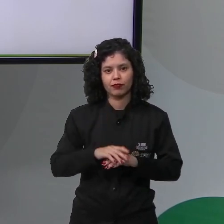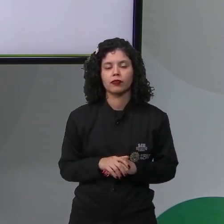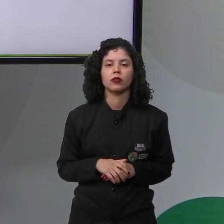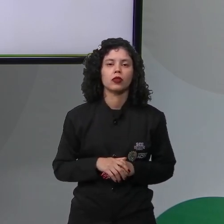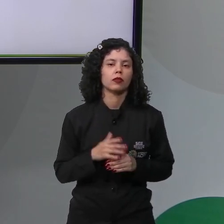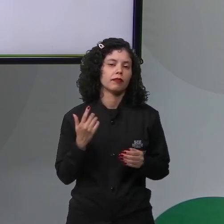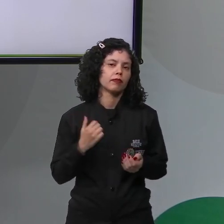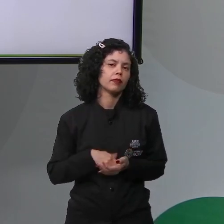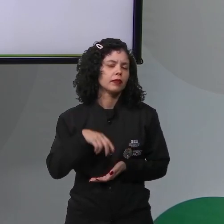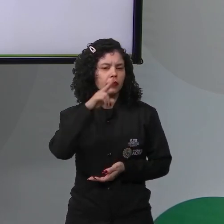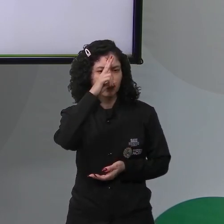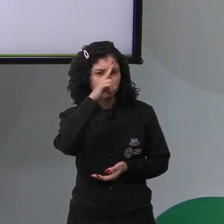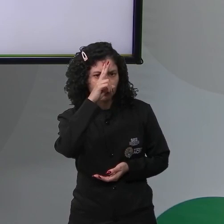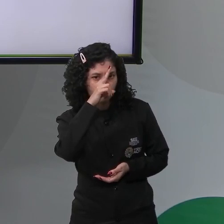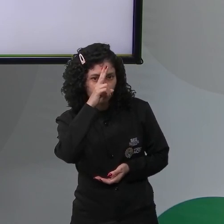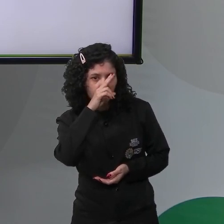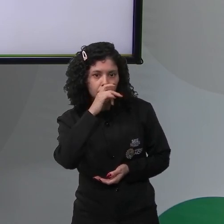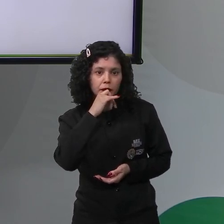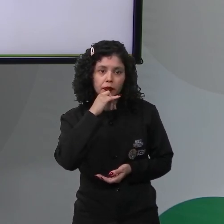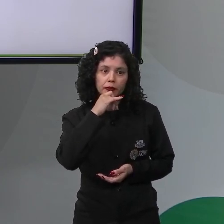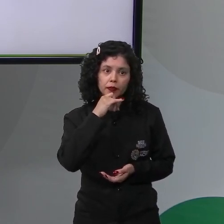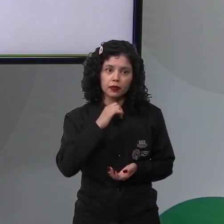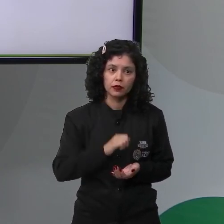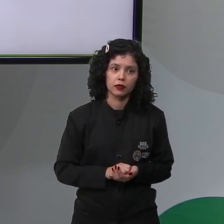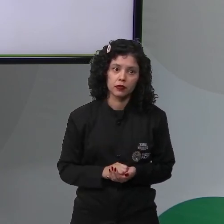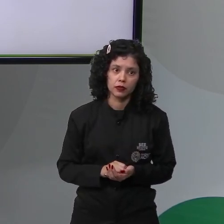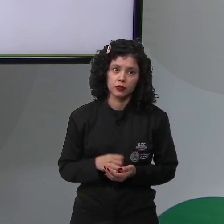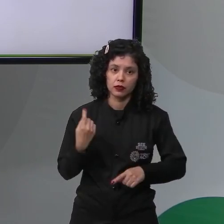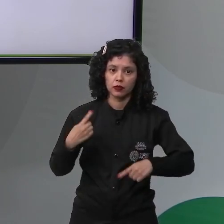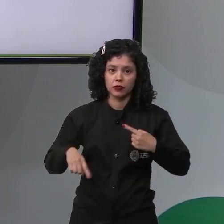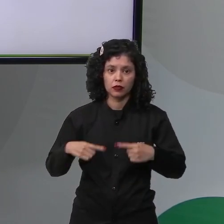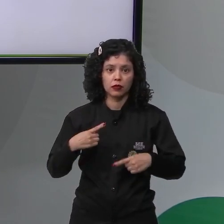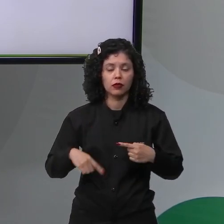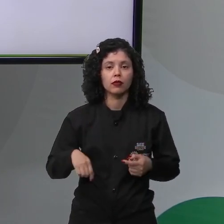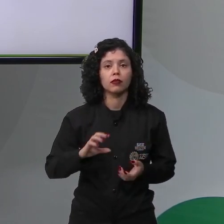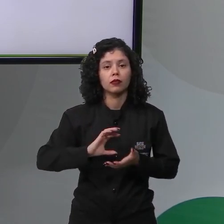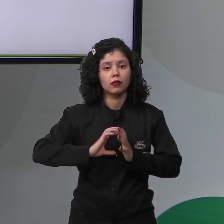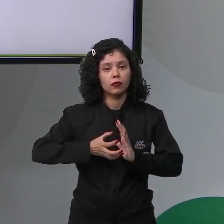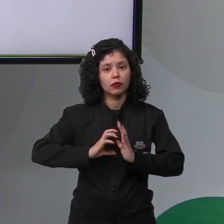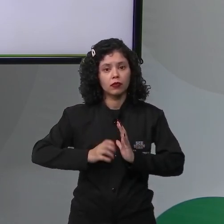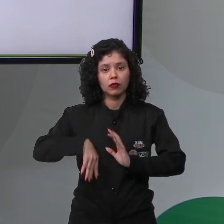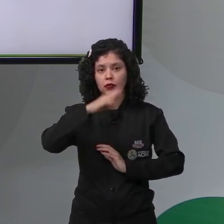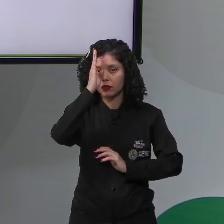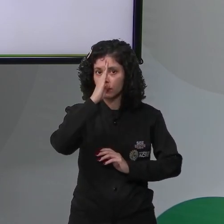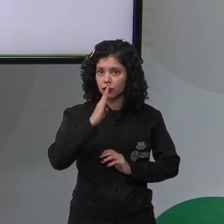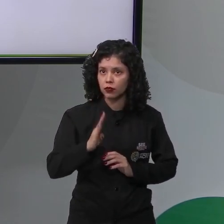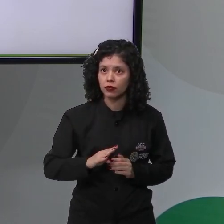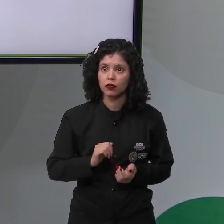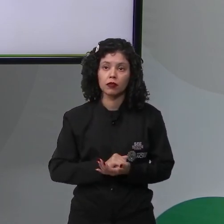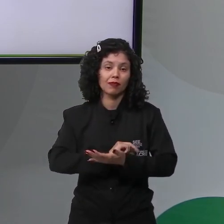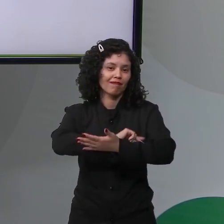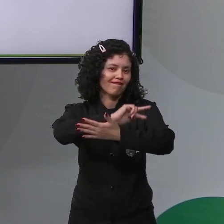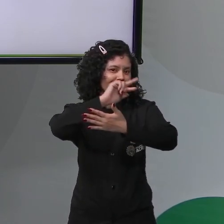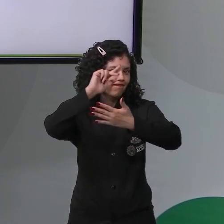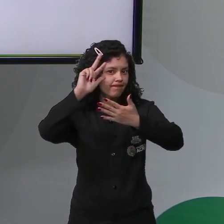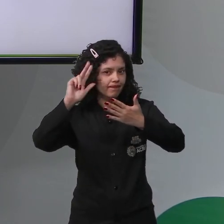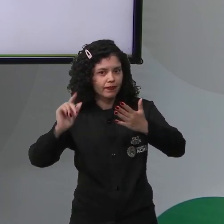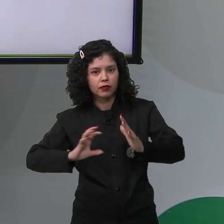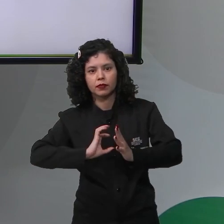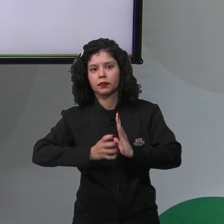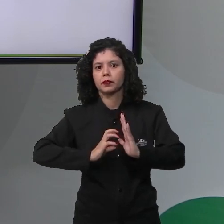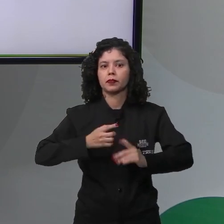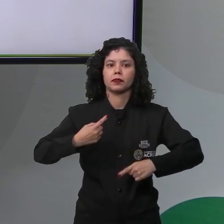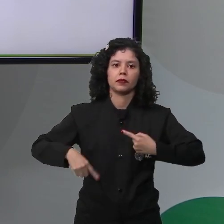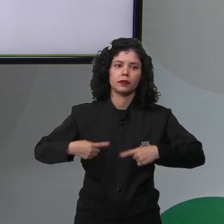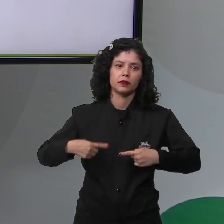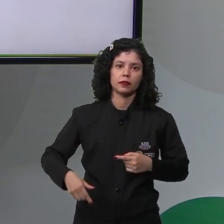nós levarmos em consideração, por exemplo, a questão da política partidária brasileira. Nós temos vários partidos